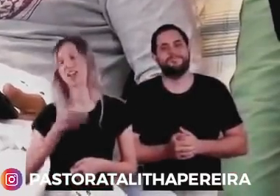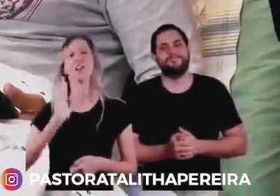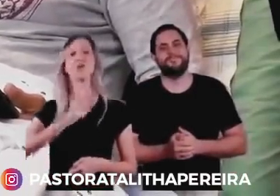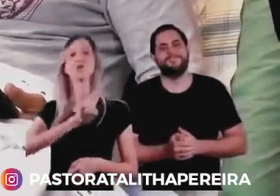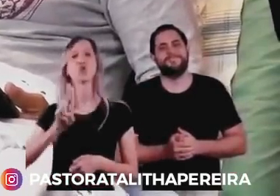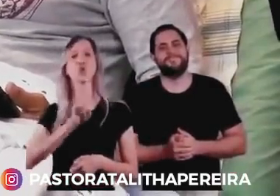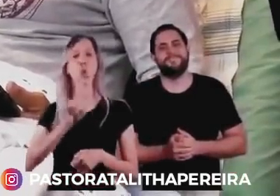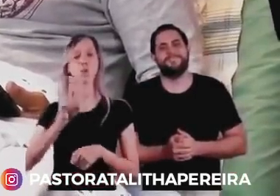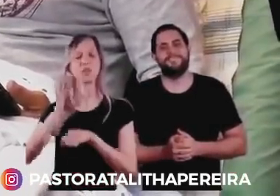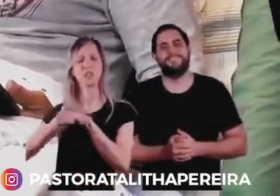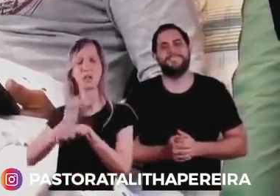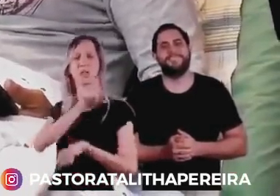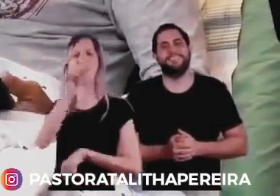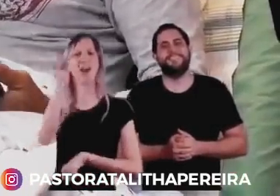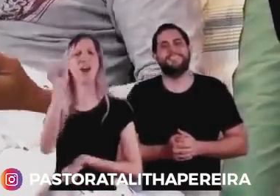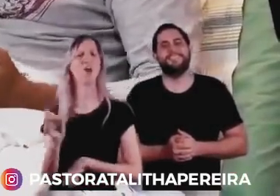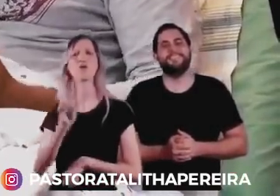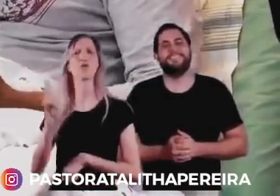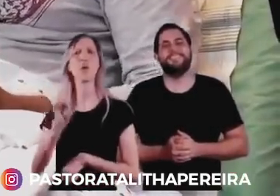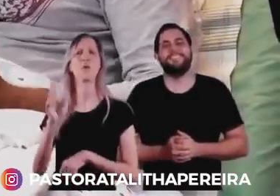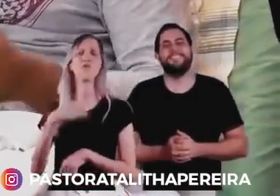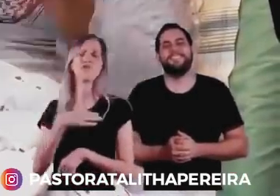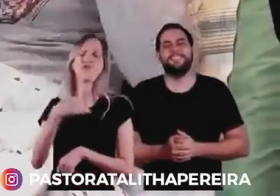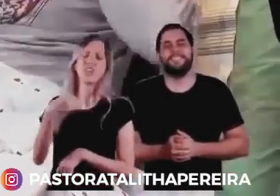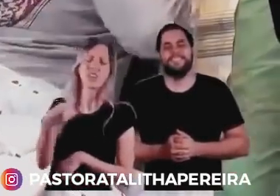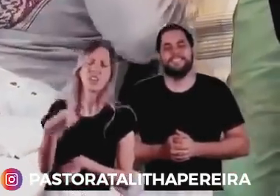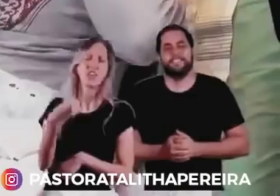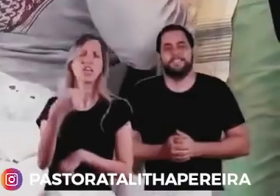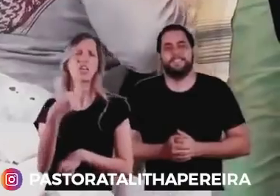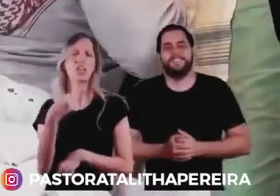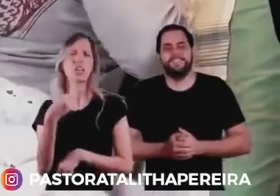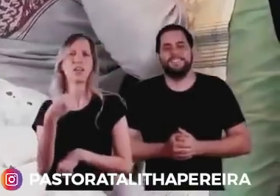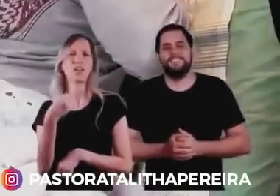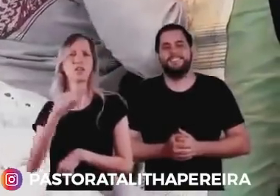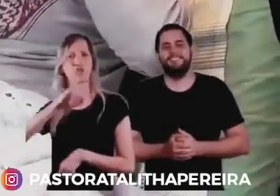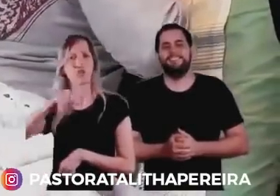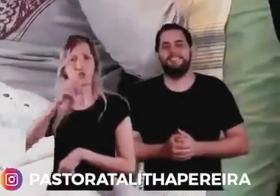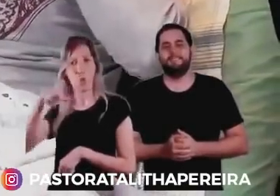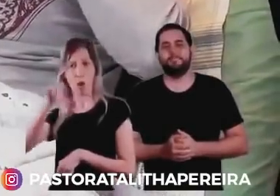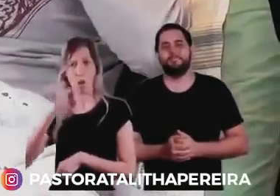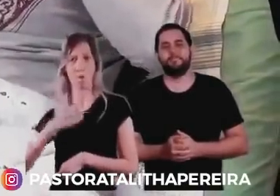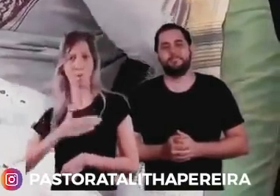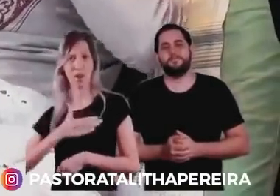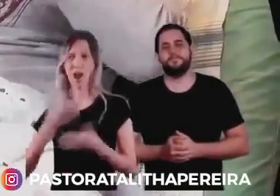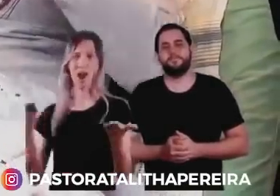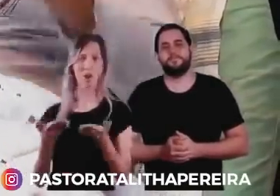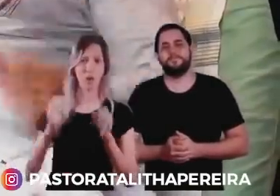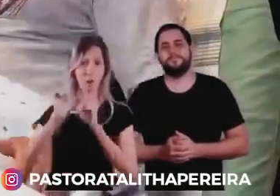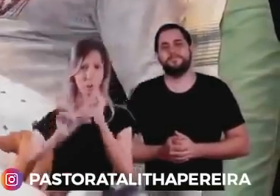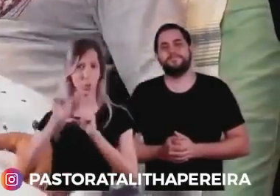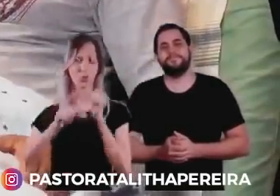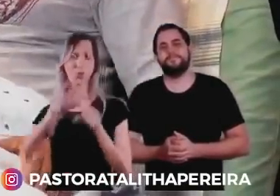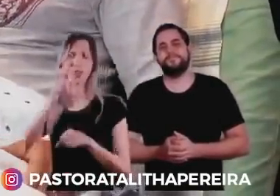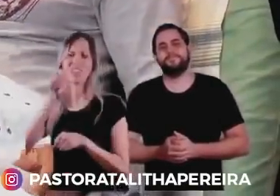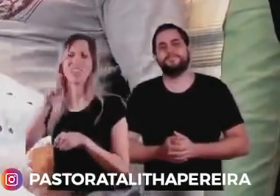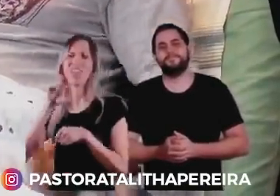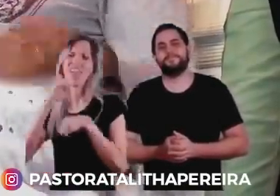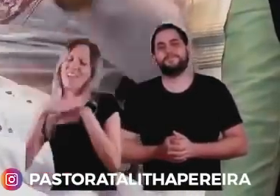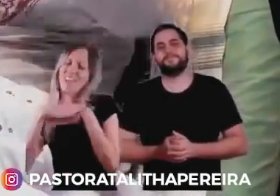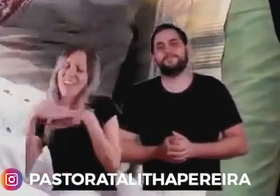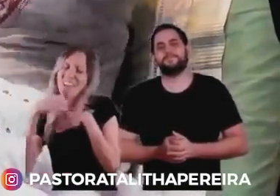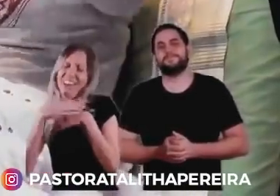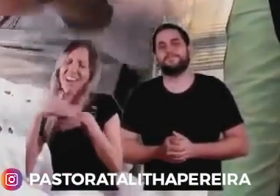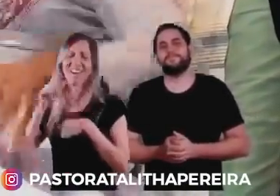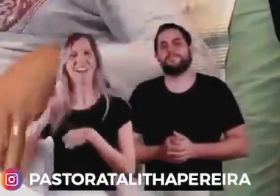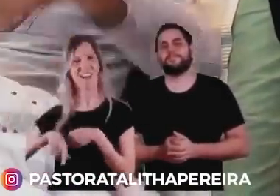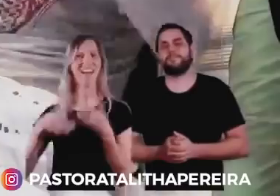nome que eu chamava ele. Eu chamava ele de filho, de meu João. Agora eu chamo ele de meu Dengo. Porque a gente